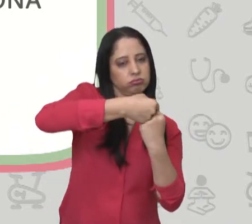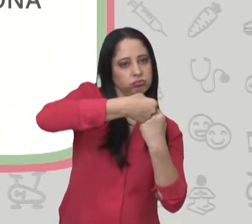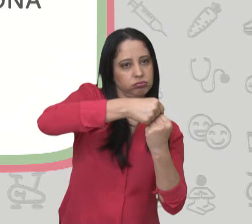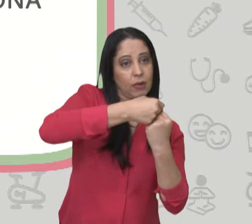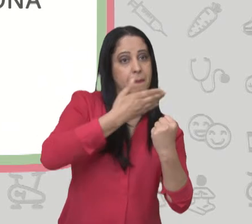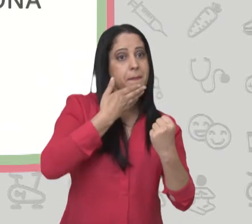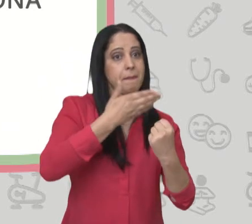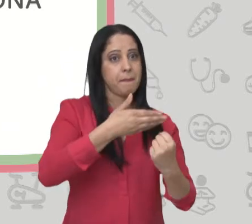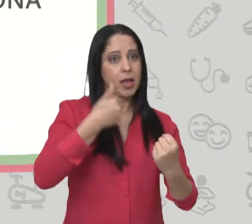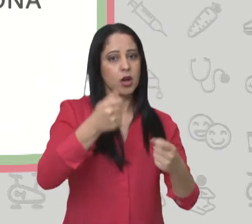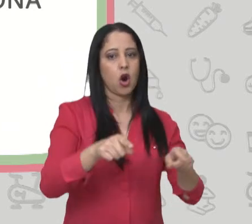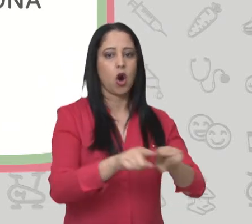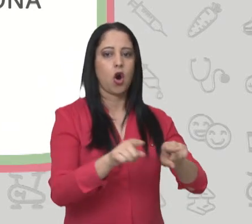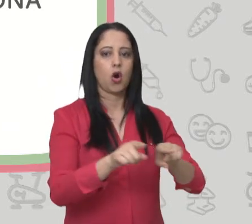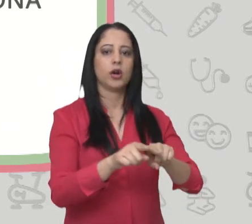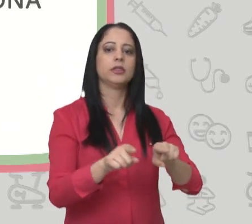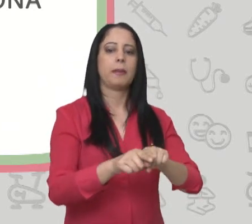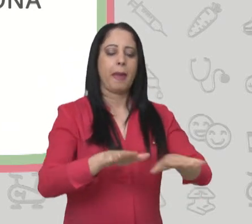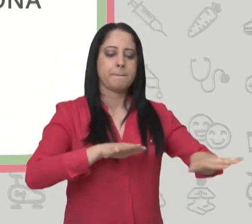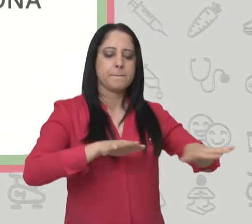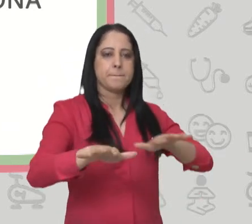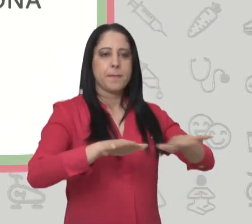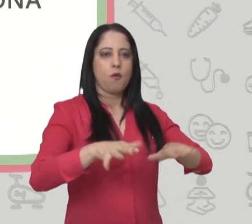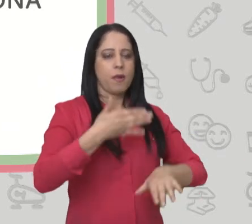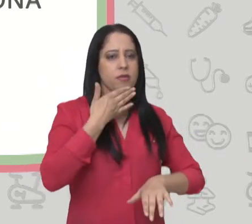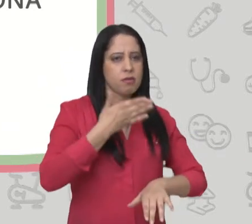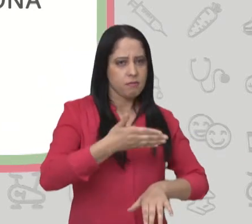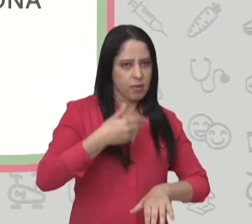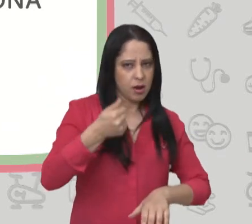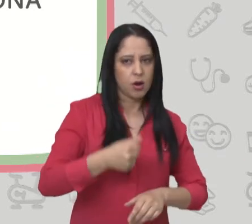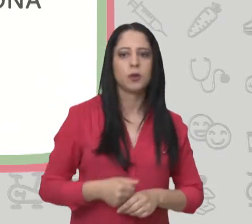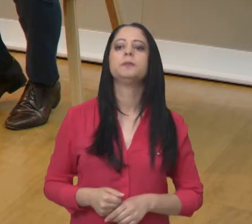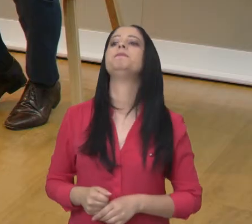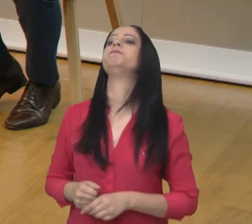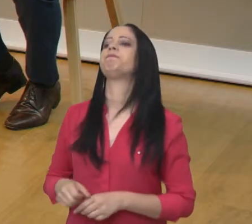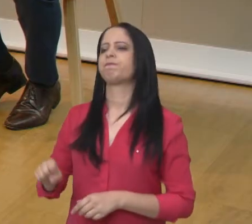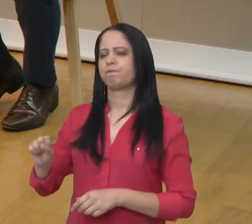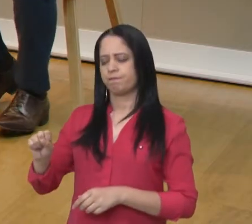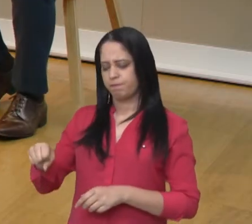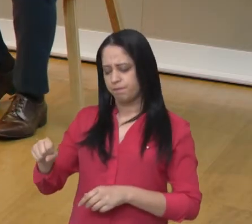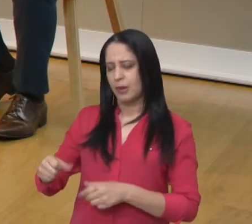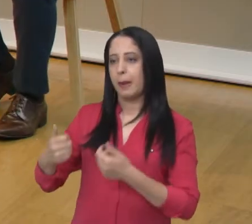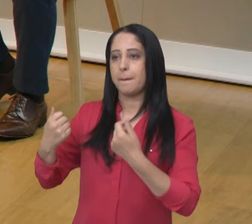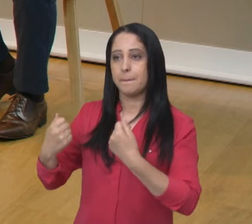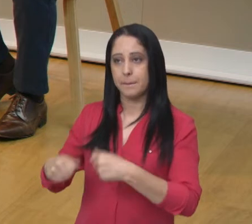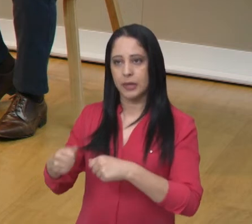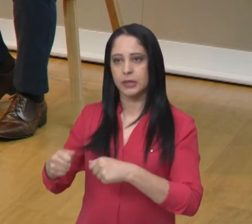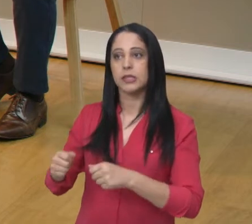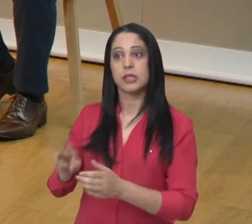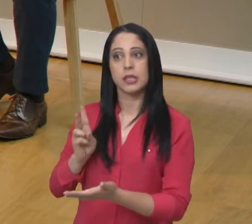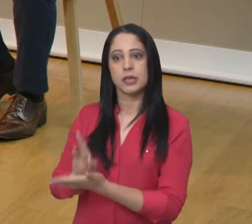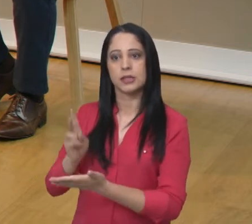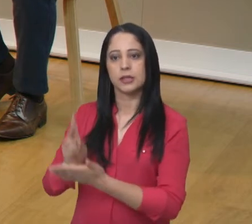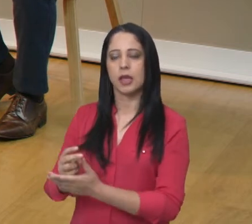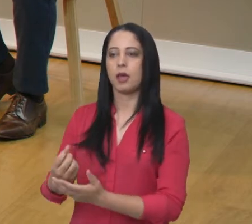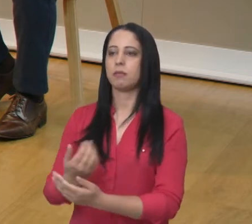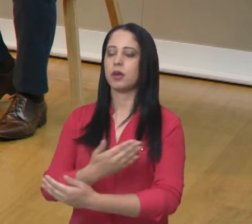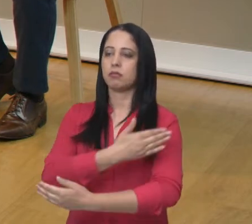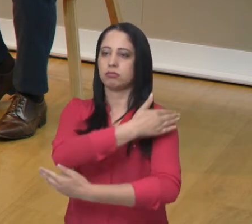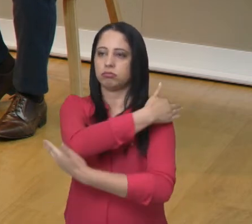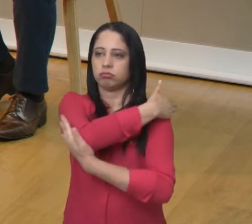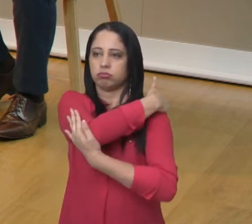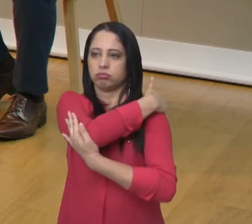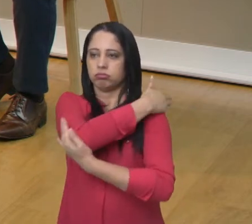ainda proporciona a amplitude dos movimentos. Isso mesmo, tem que manter a coluna alongada, a gente tem que fazer exercícios